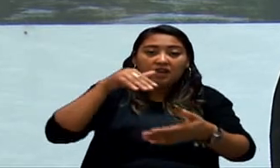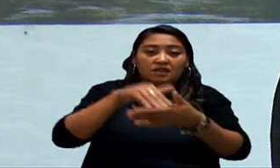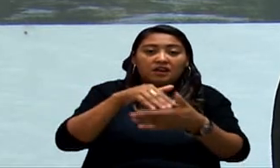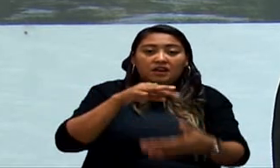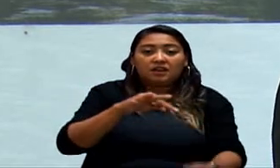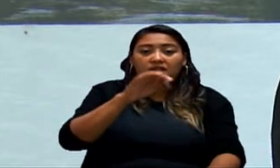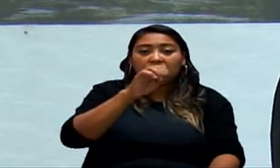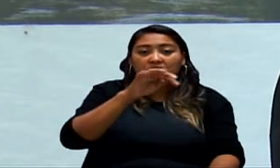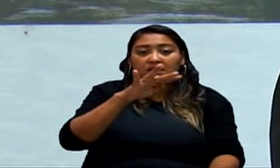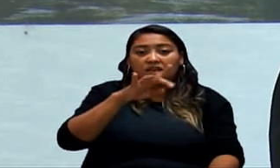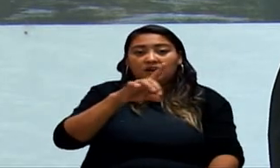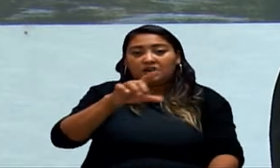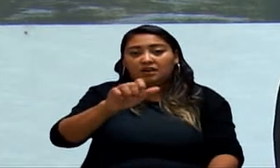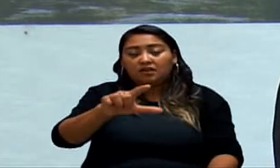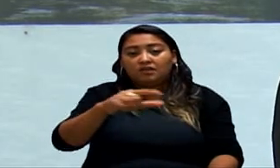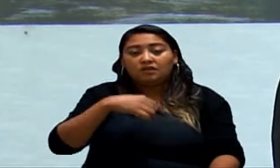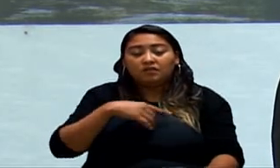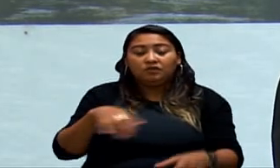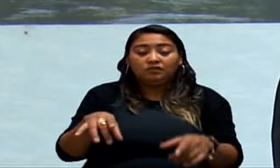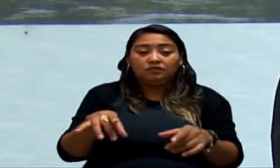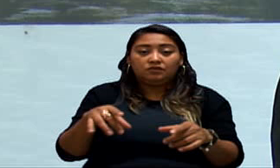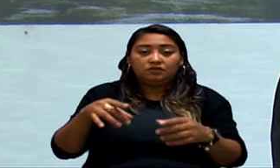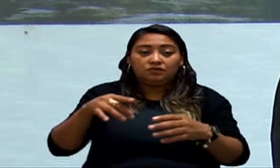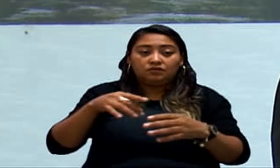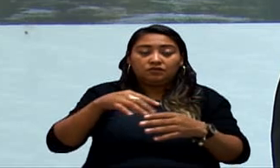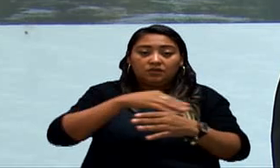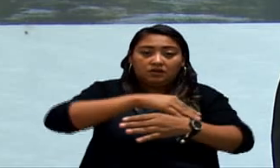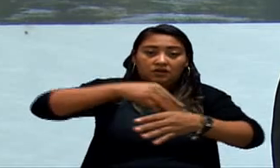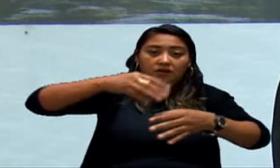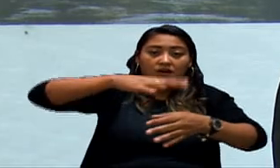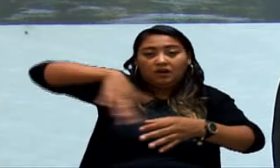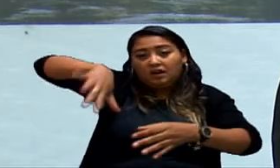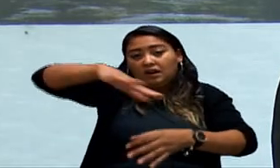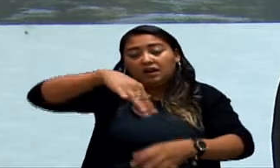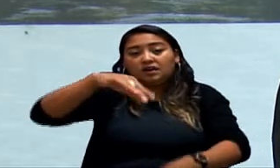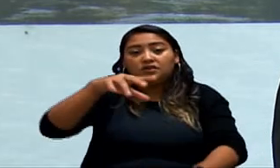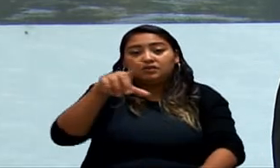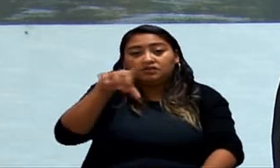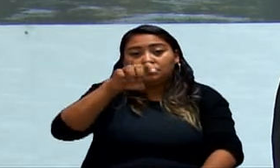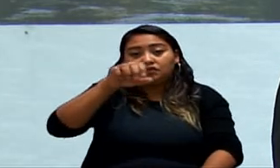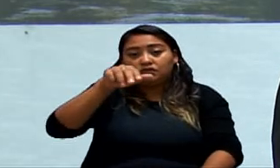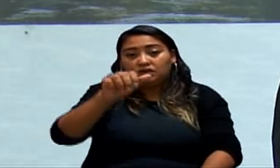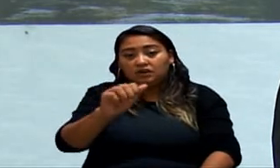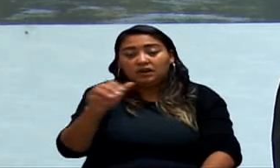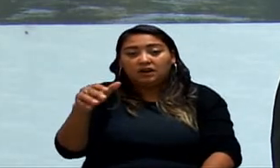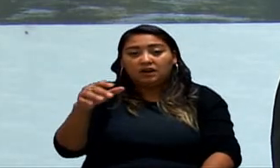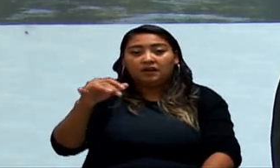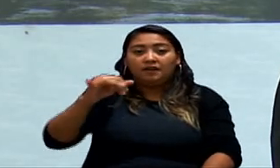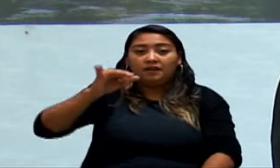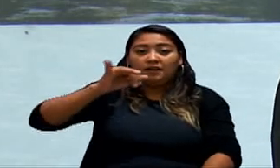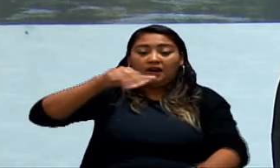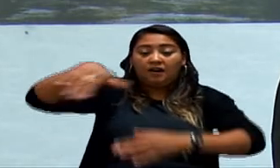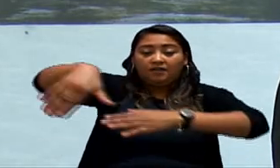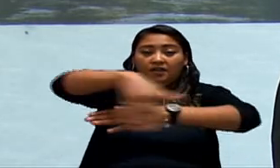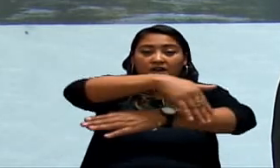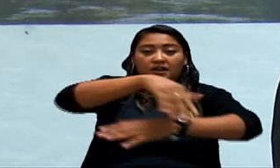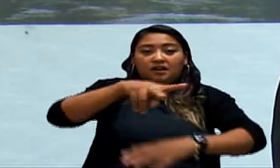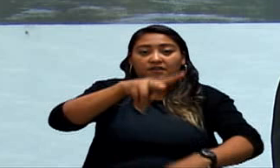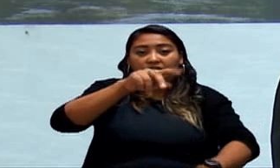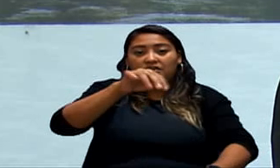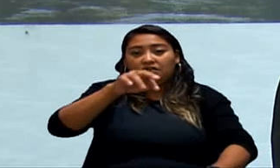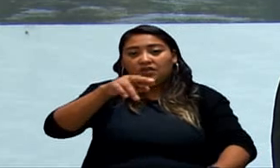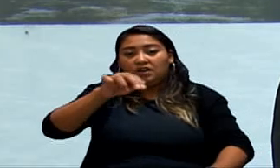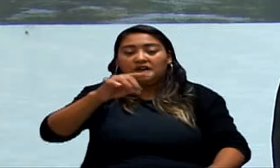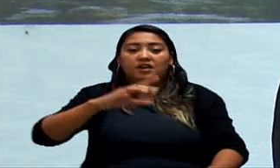Tadao Yoshida, que liga a Zona Industrial, Avenida Vitorândio, com a